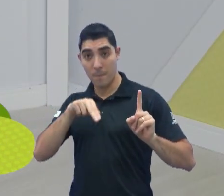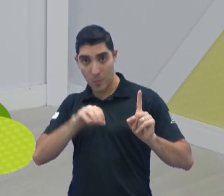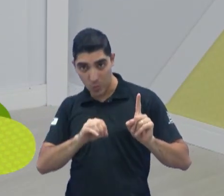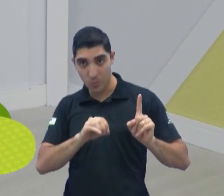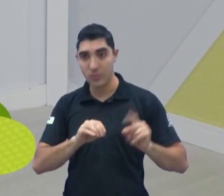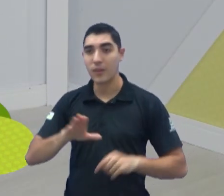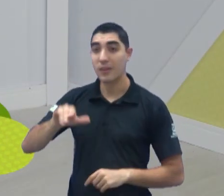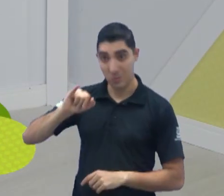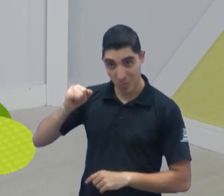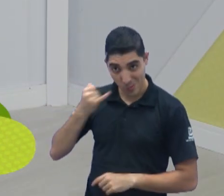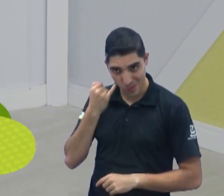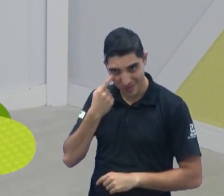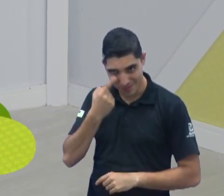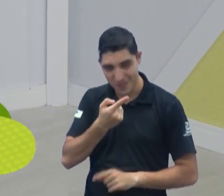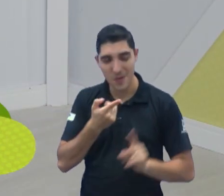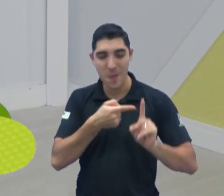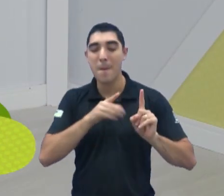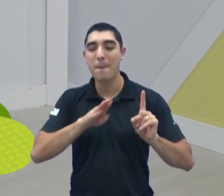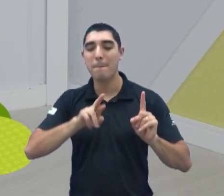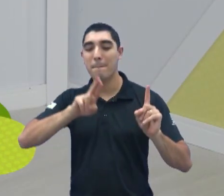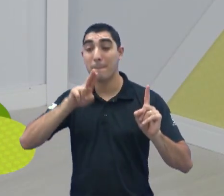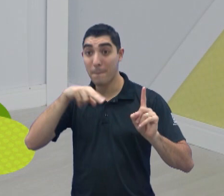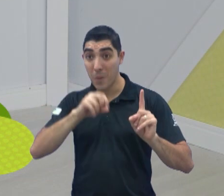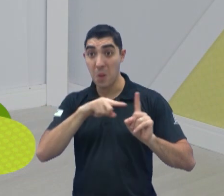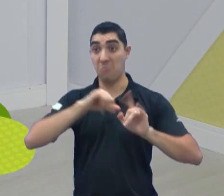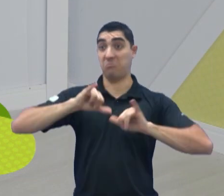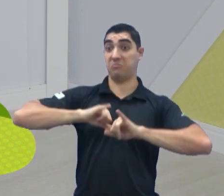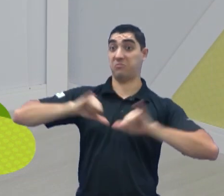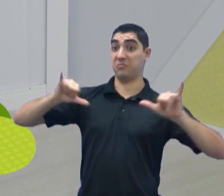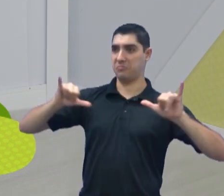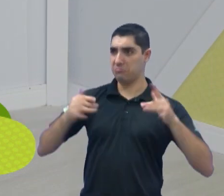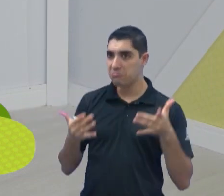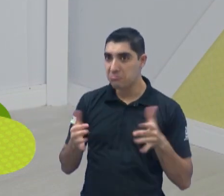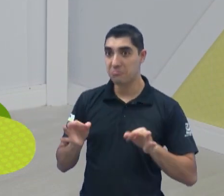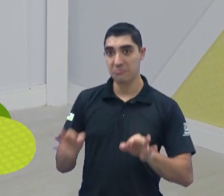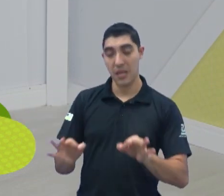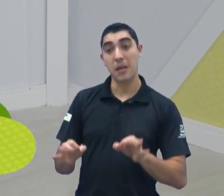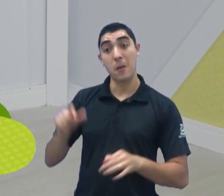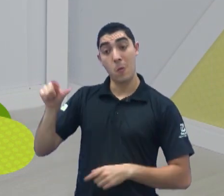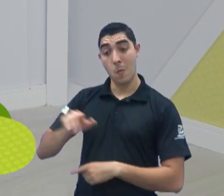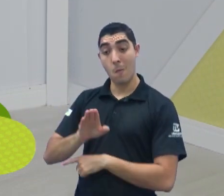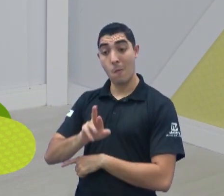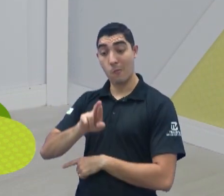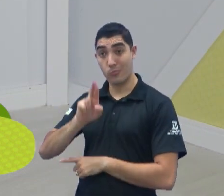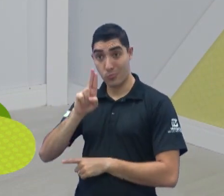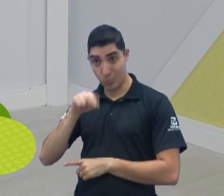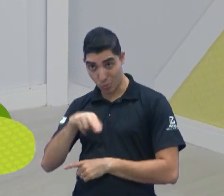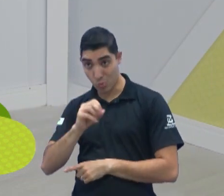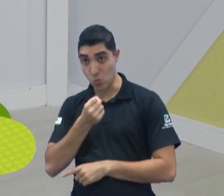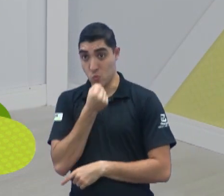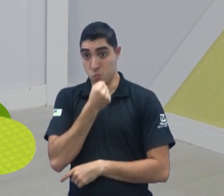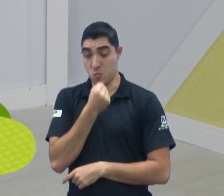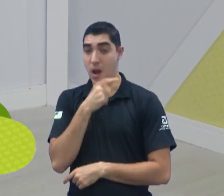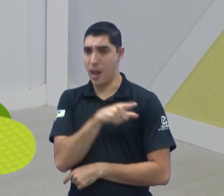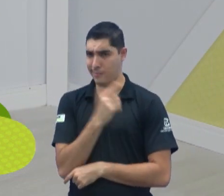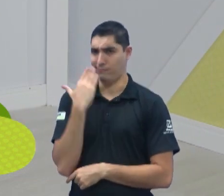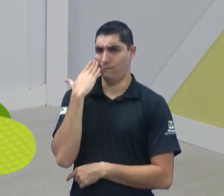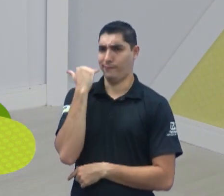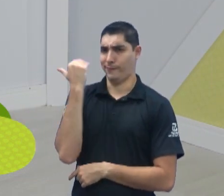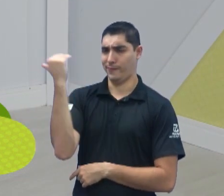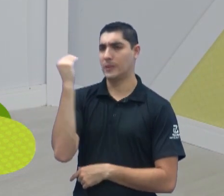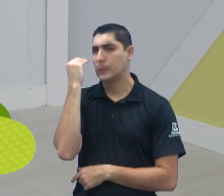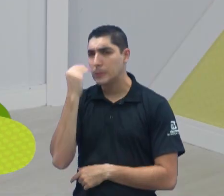João, sem dúvida alguma, onde há fumaça há fogo, e o Bruno Voloc sabe bem, provavelmente o Flavinho deve ter o seu